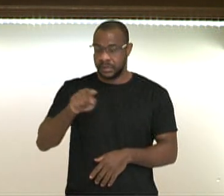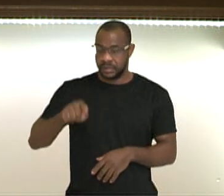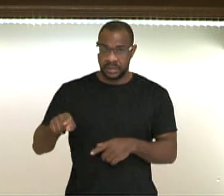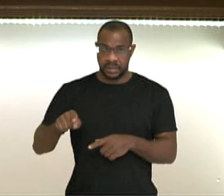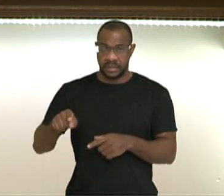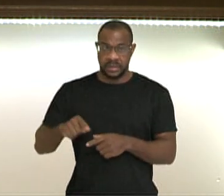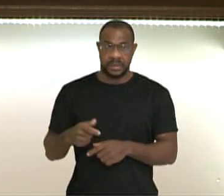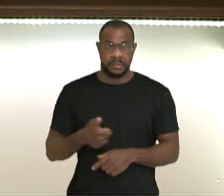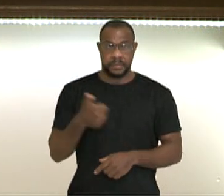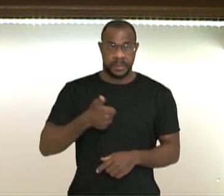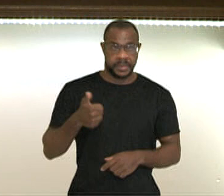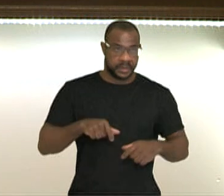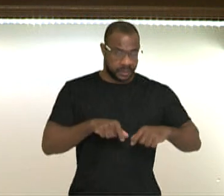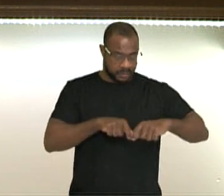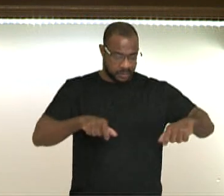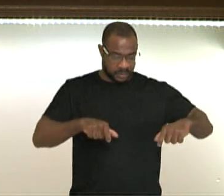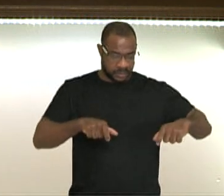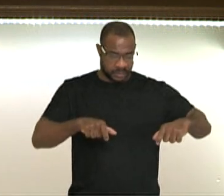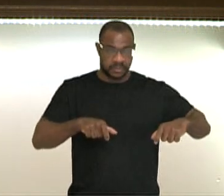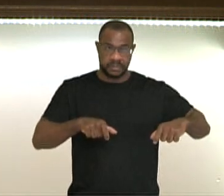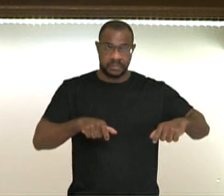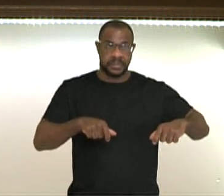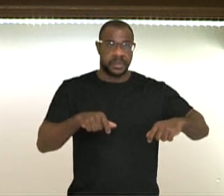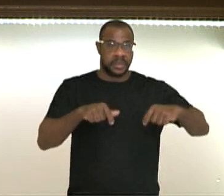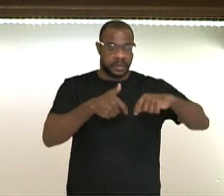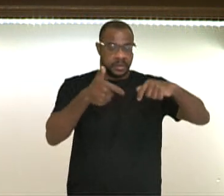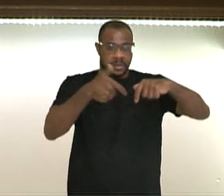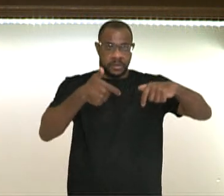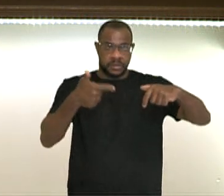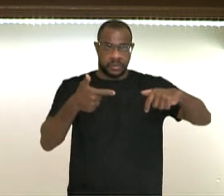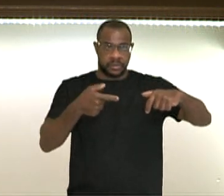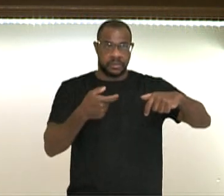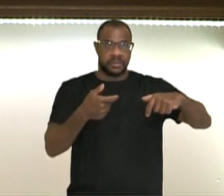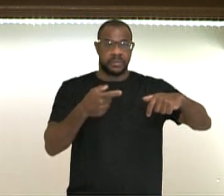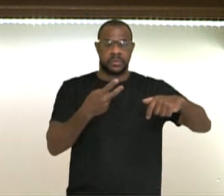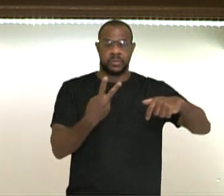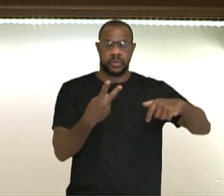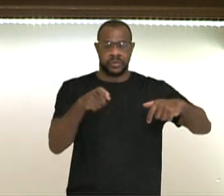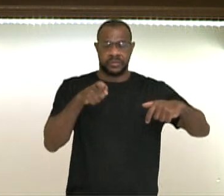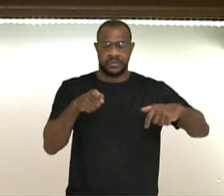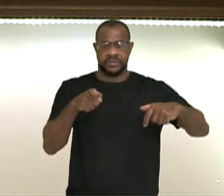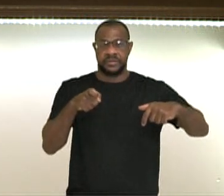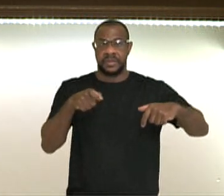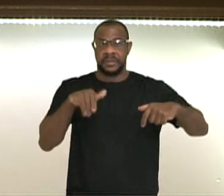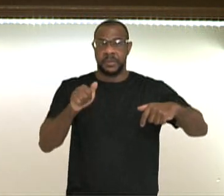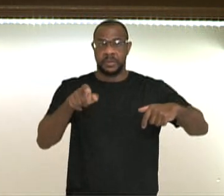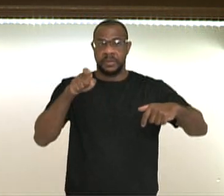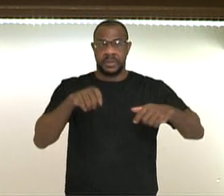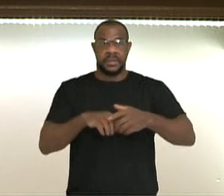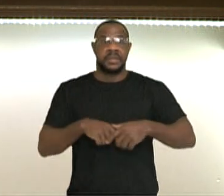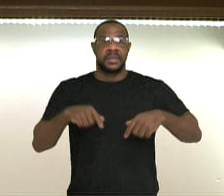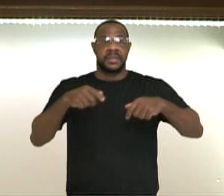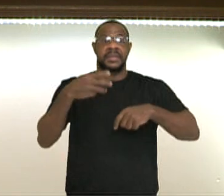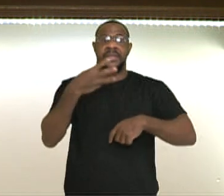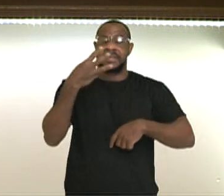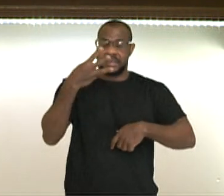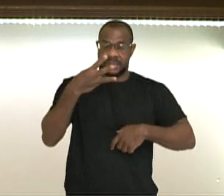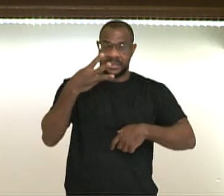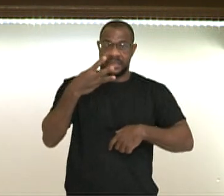xyz, a segunda pilha é 2xyz e a terceira pilha é